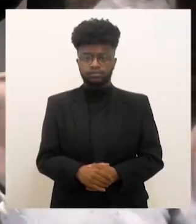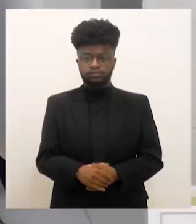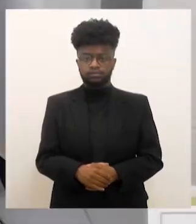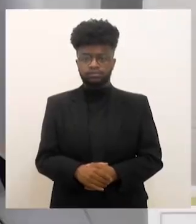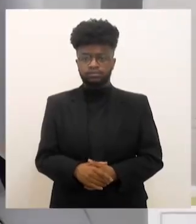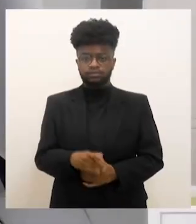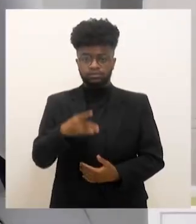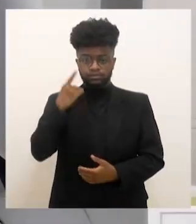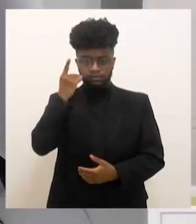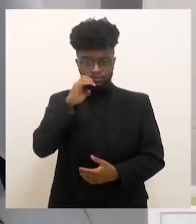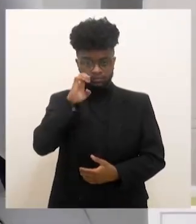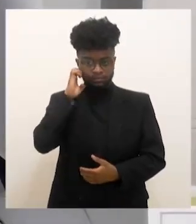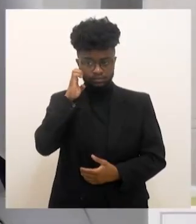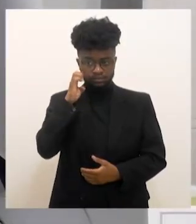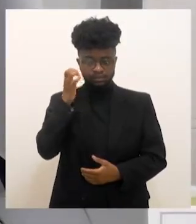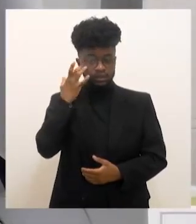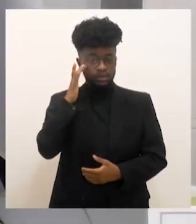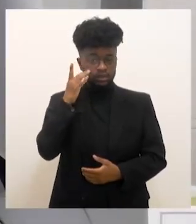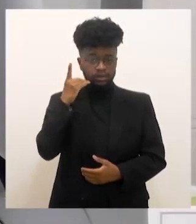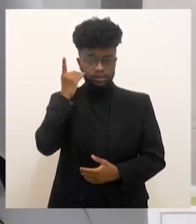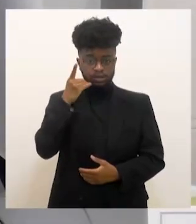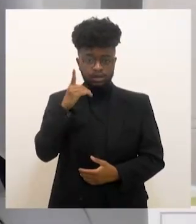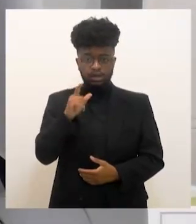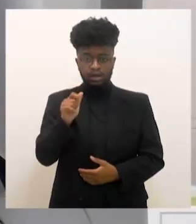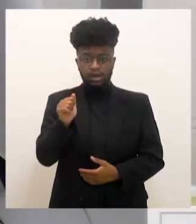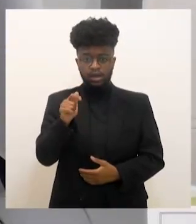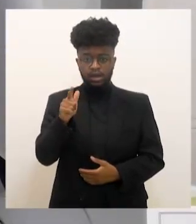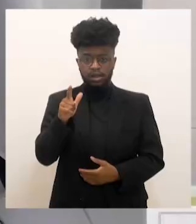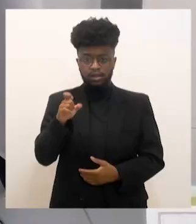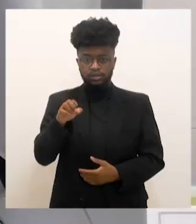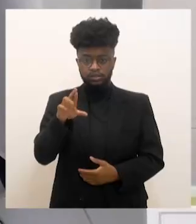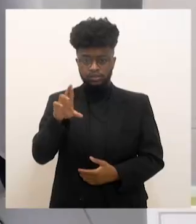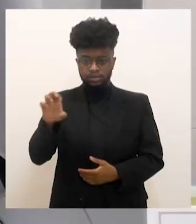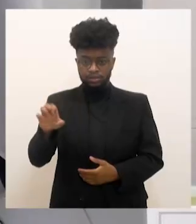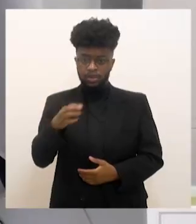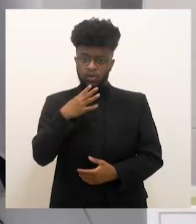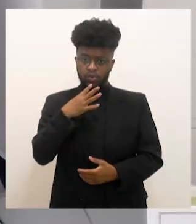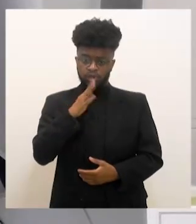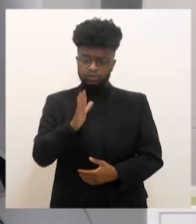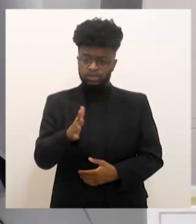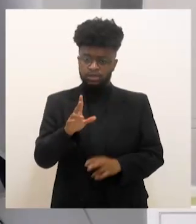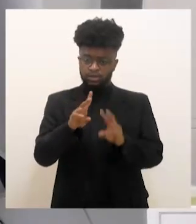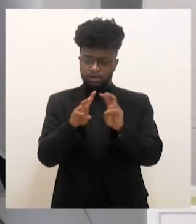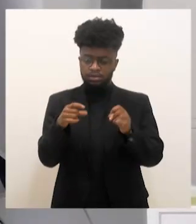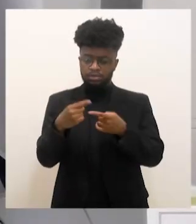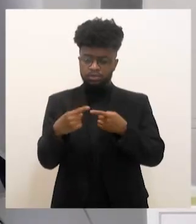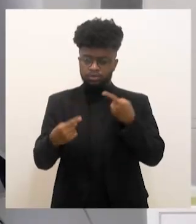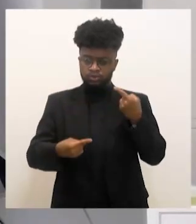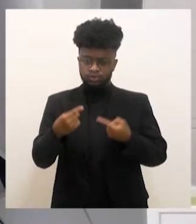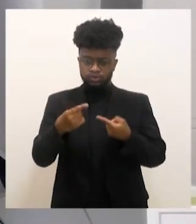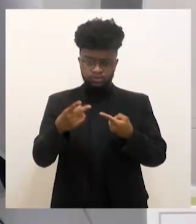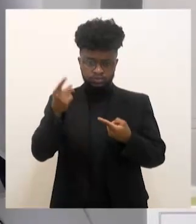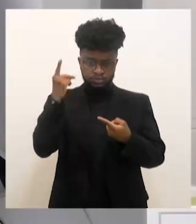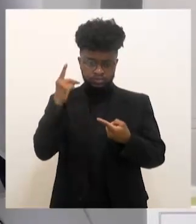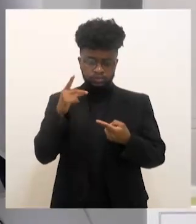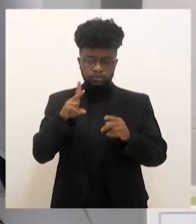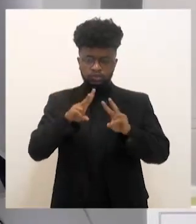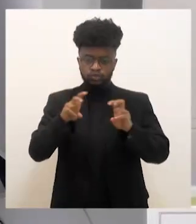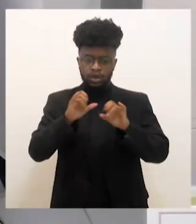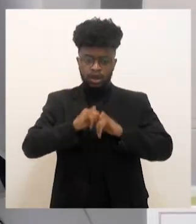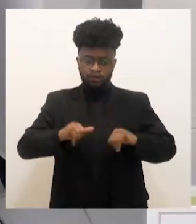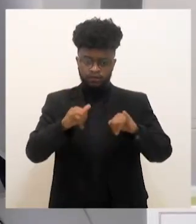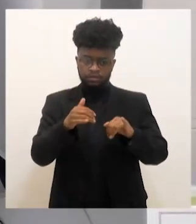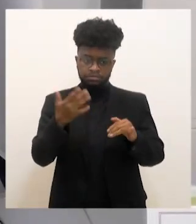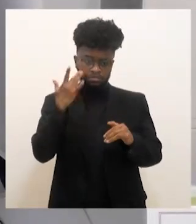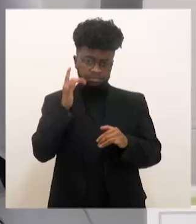Deputada Élica, acho que o deputado Quinoplotti conhece bastante a matéria, porque discutiu muito na legislatura passada essa questão do alerta PRI, e ele